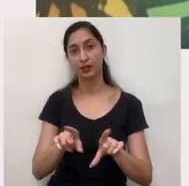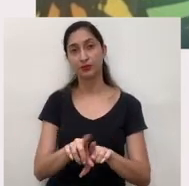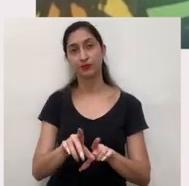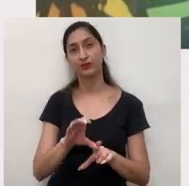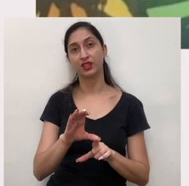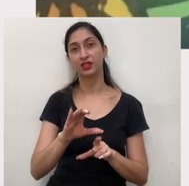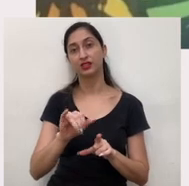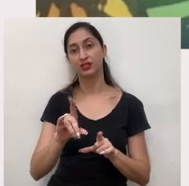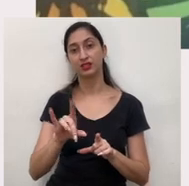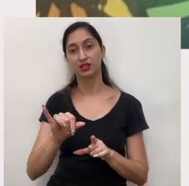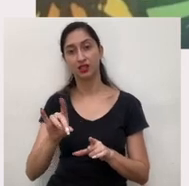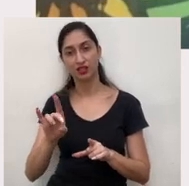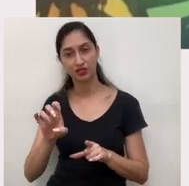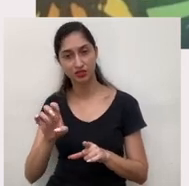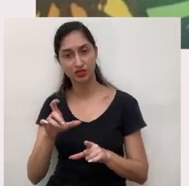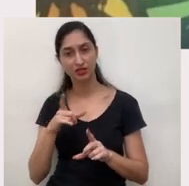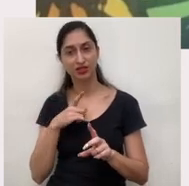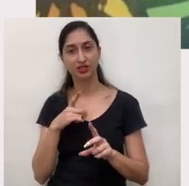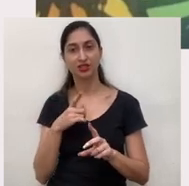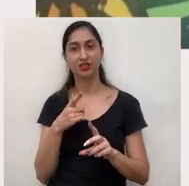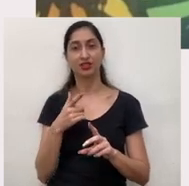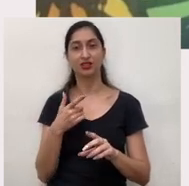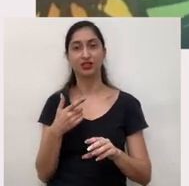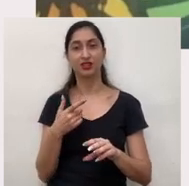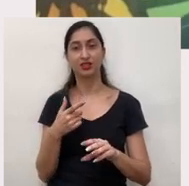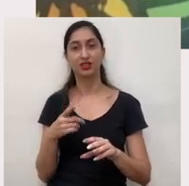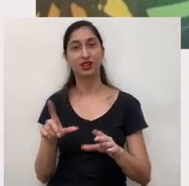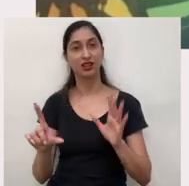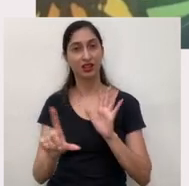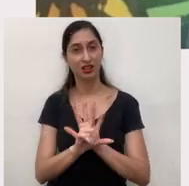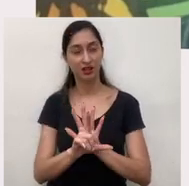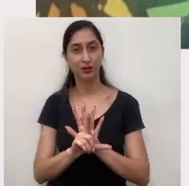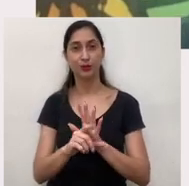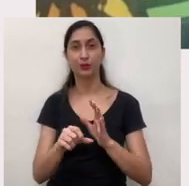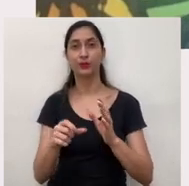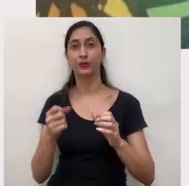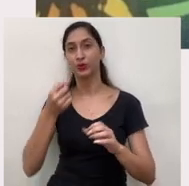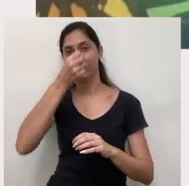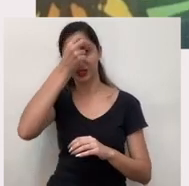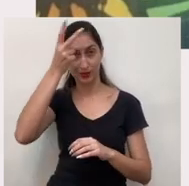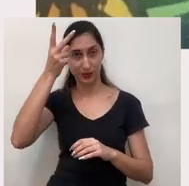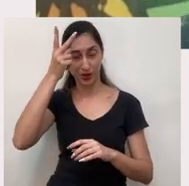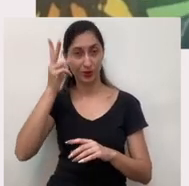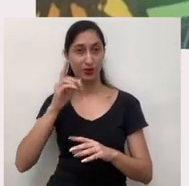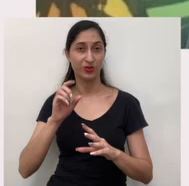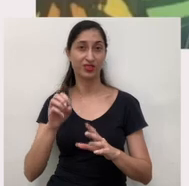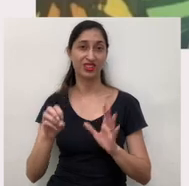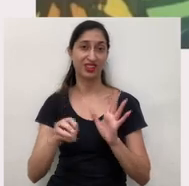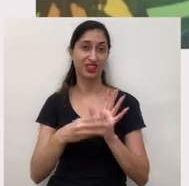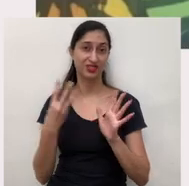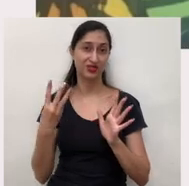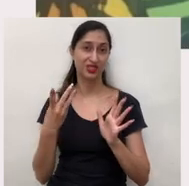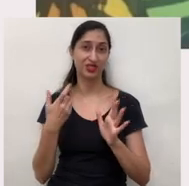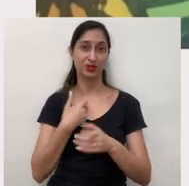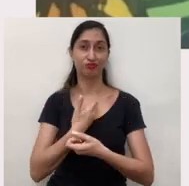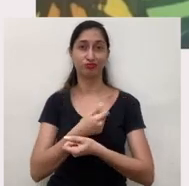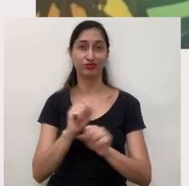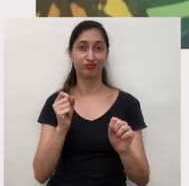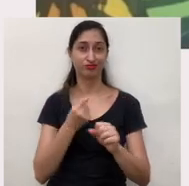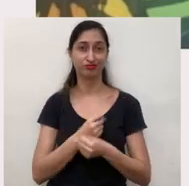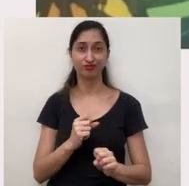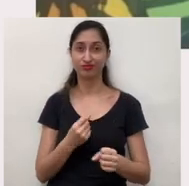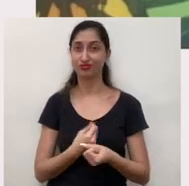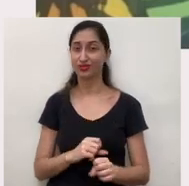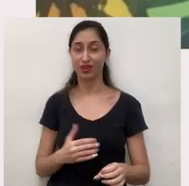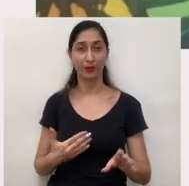Lírica Geometria já tomou 3 bombas na lei municipal. Então, não tem espaço, eu nem fico assim,